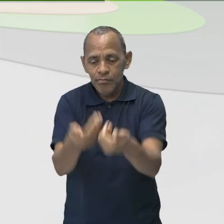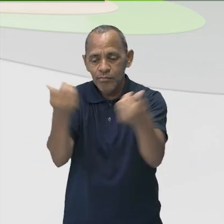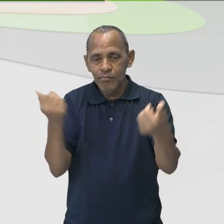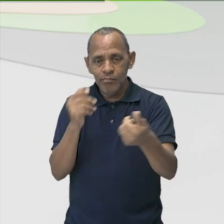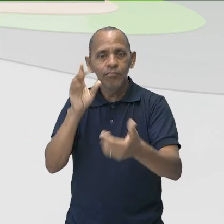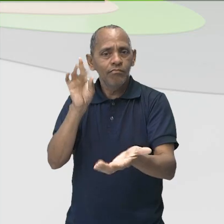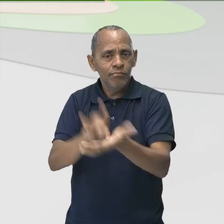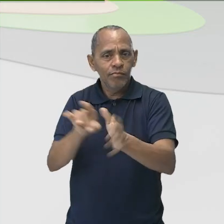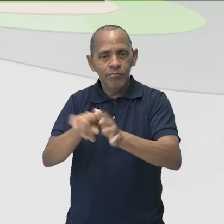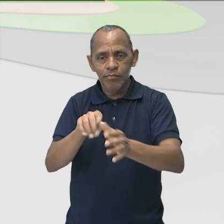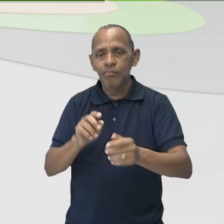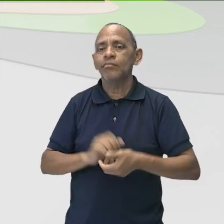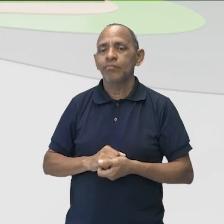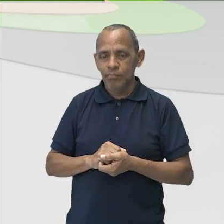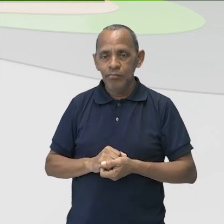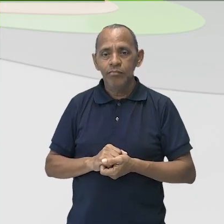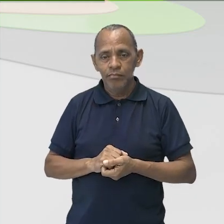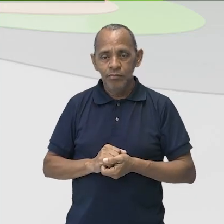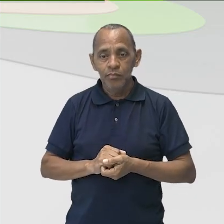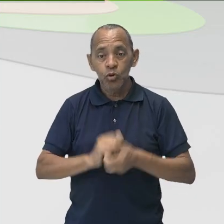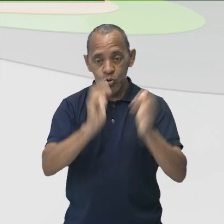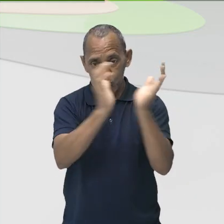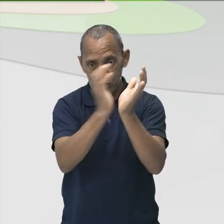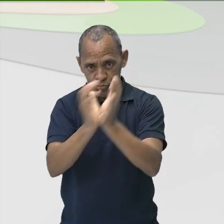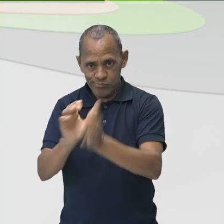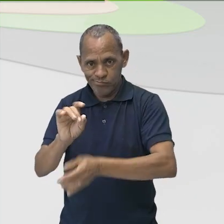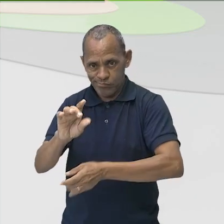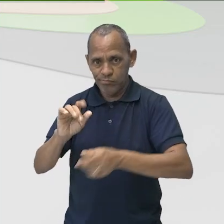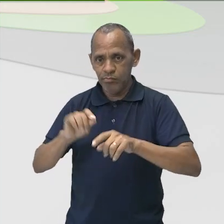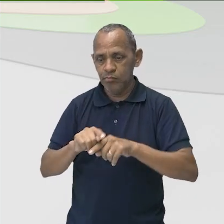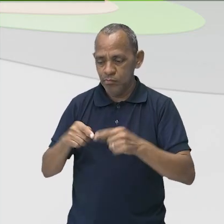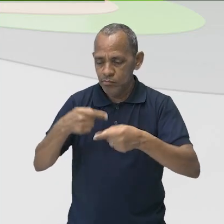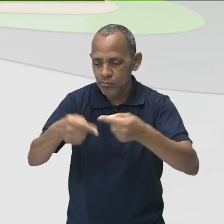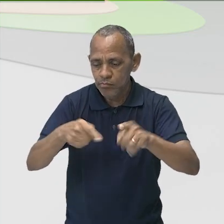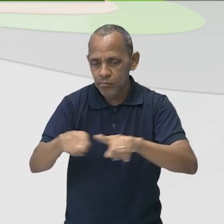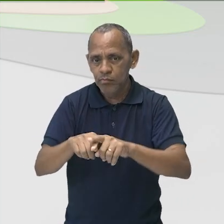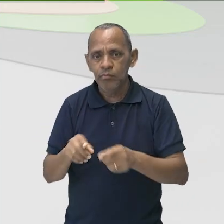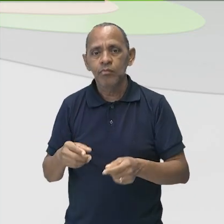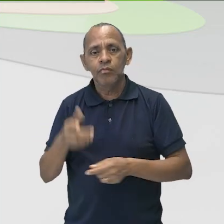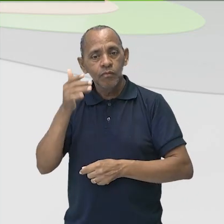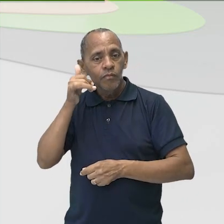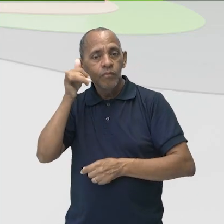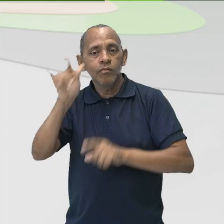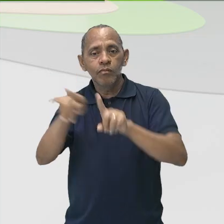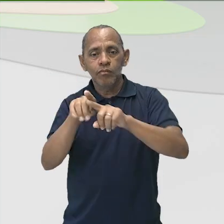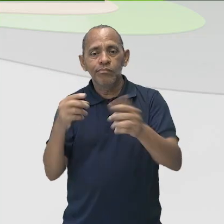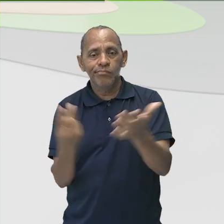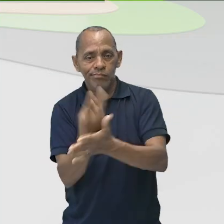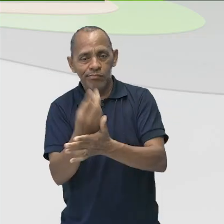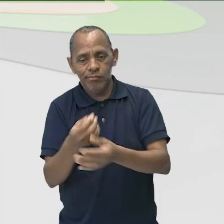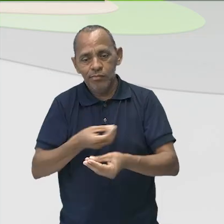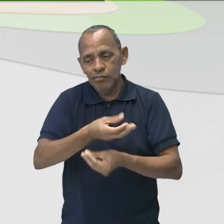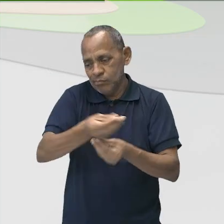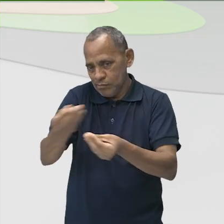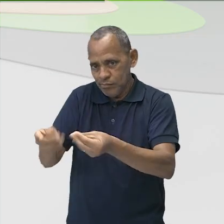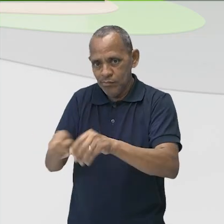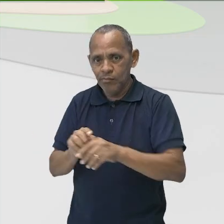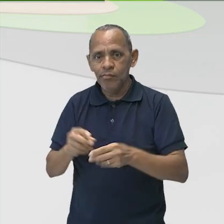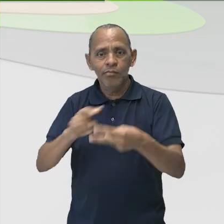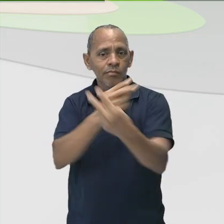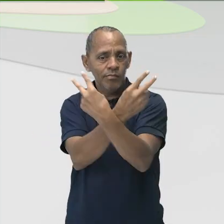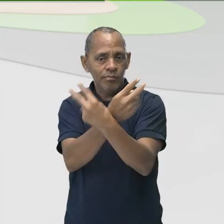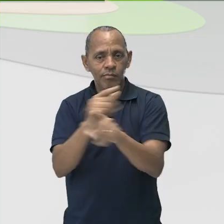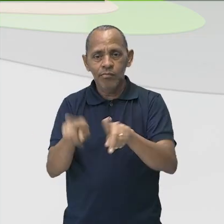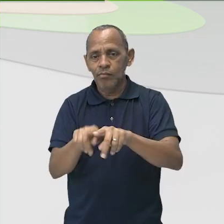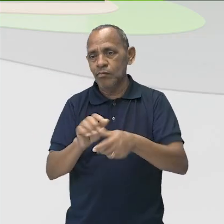separação definitiva, cada cromossomo siga corretamente com o seu destino, evitando erros na distribuição dos